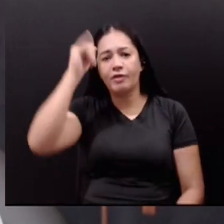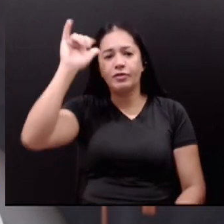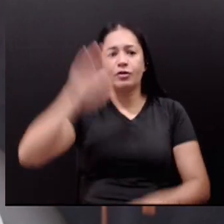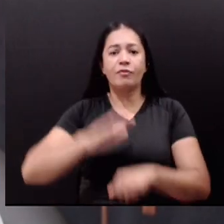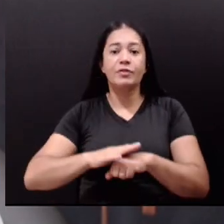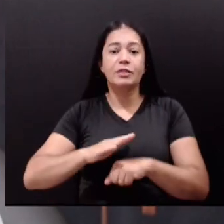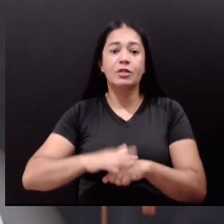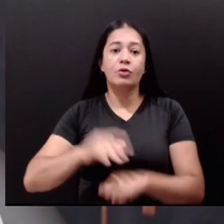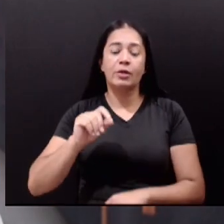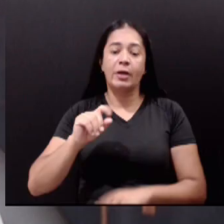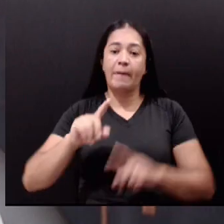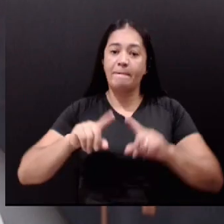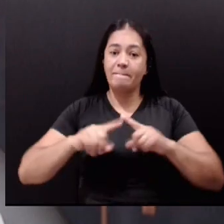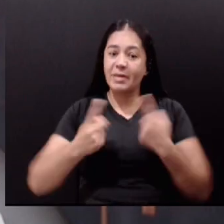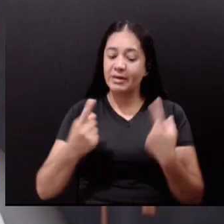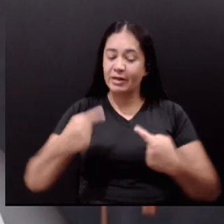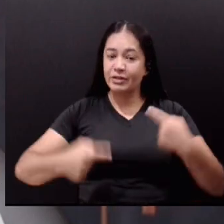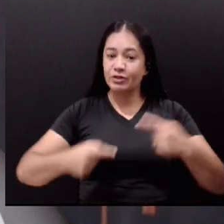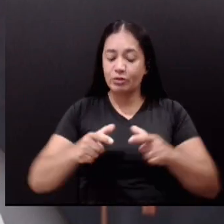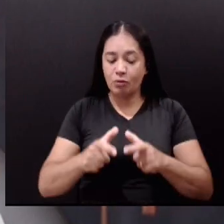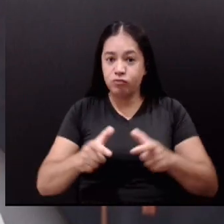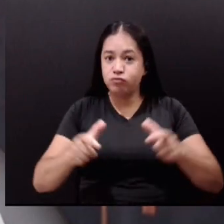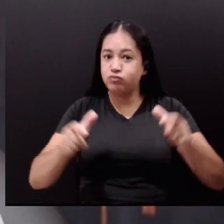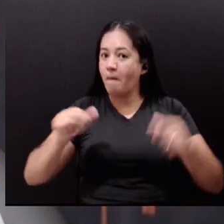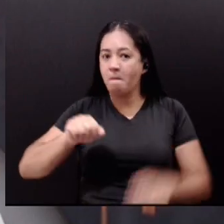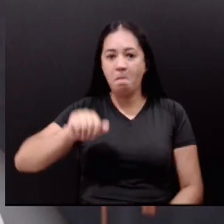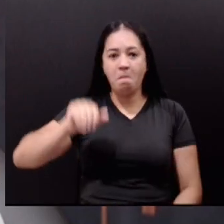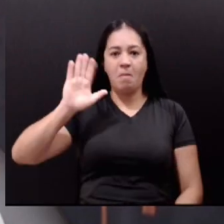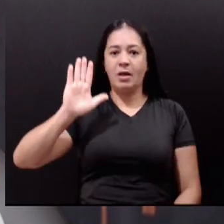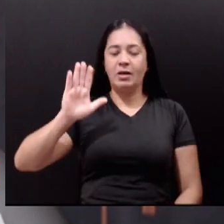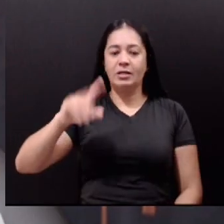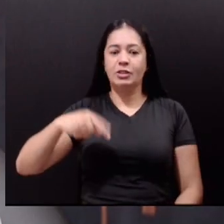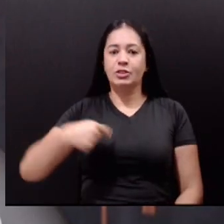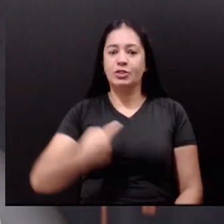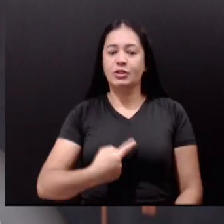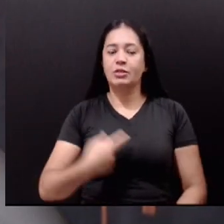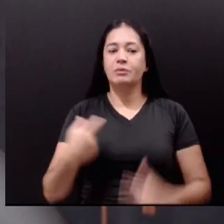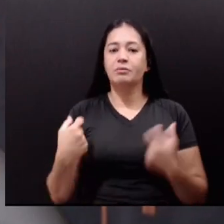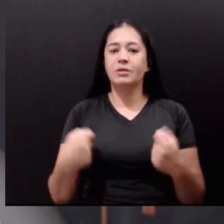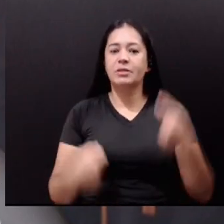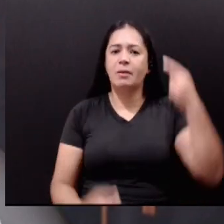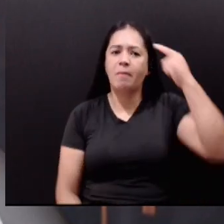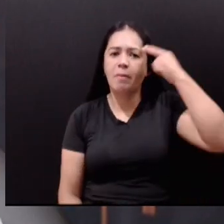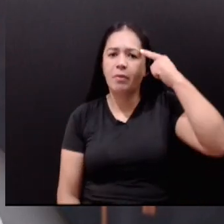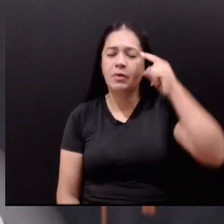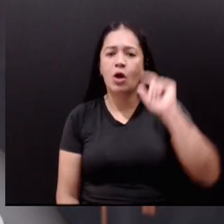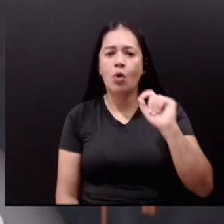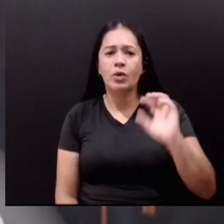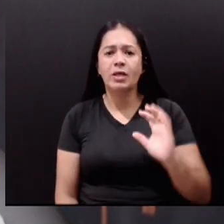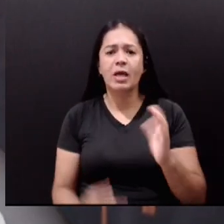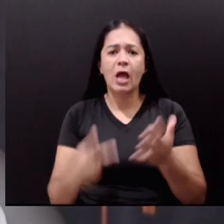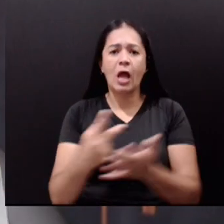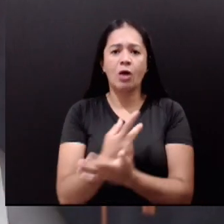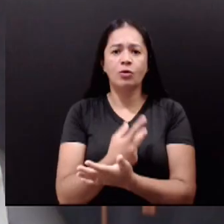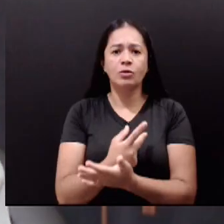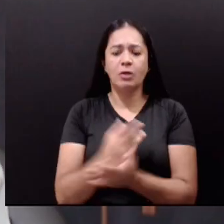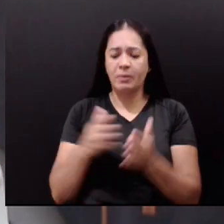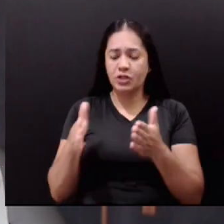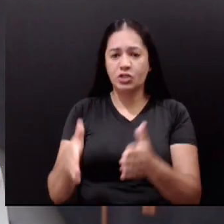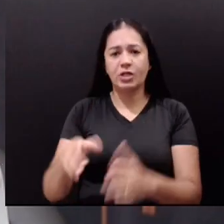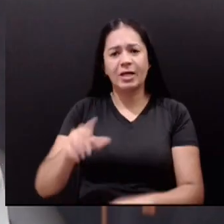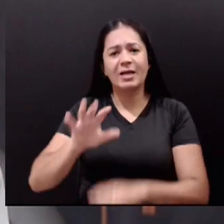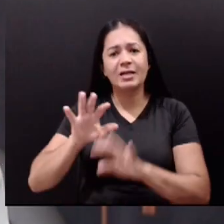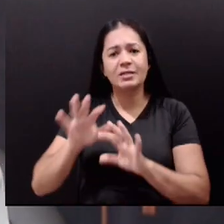ampla, né, nós devemos refletir e pensar o que aconteceu para chegar nesse ponto. Esses pais